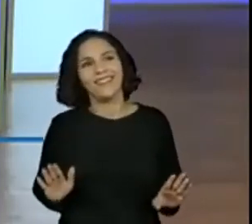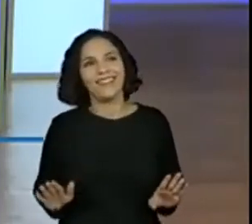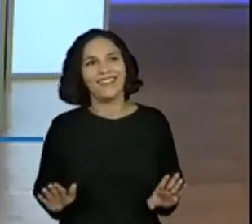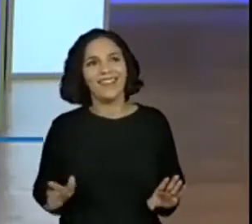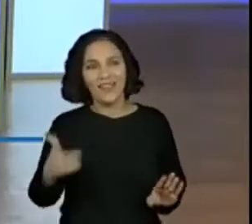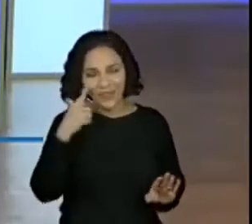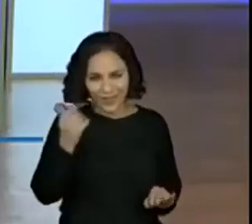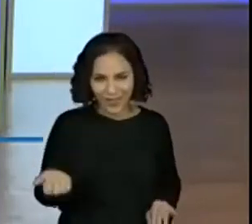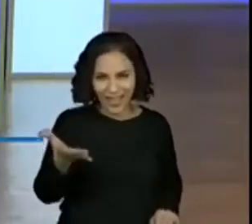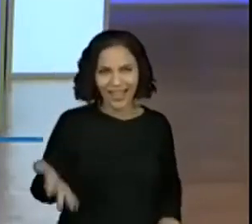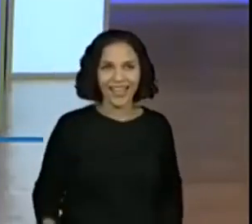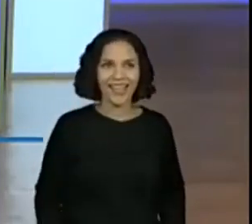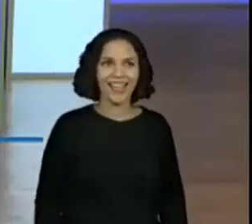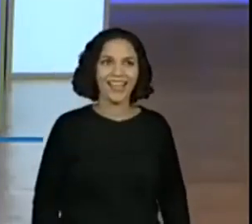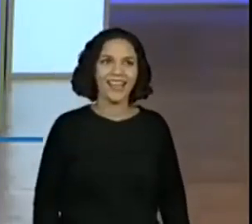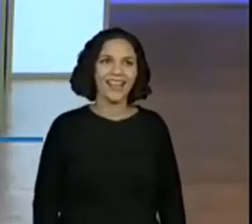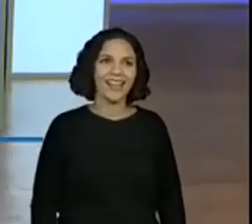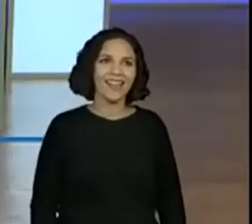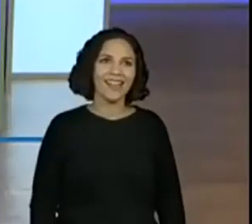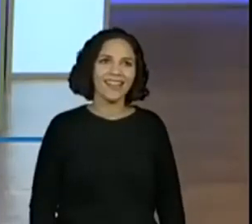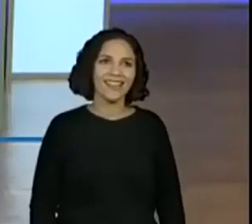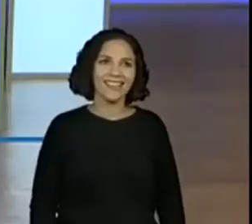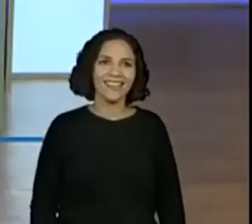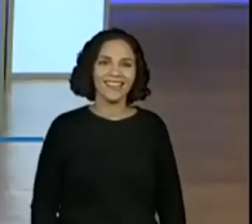vou jogar vai